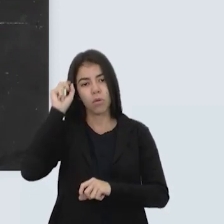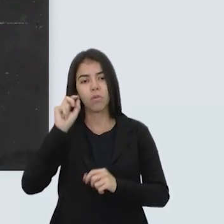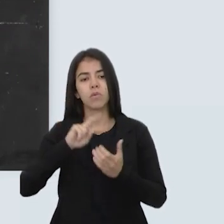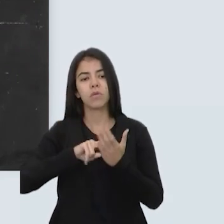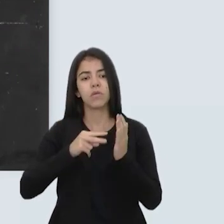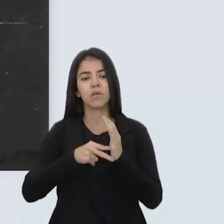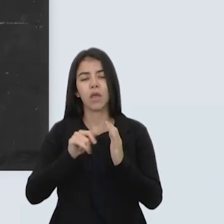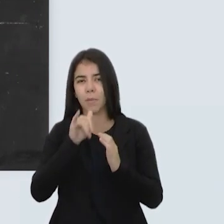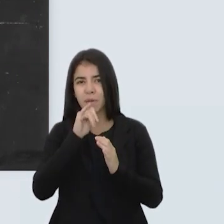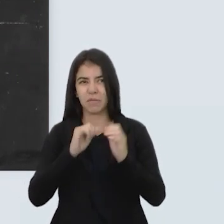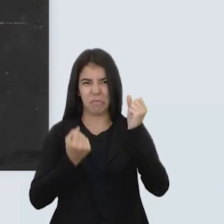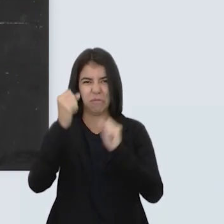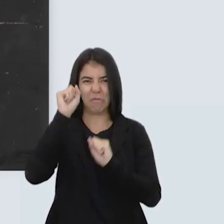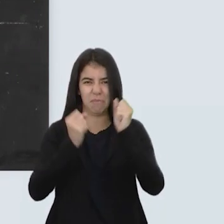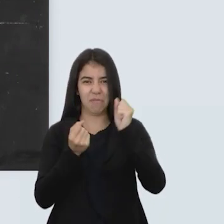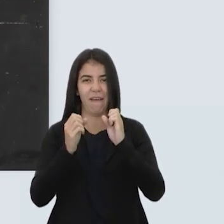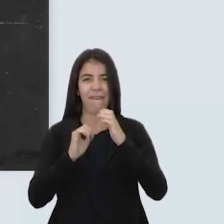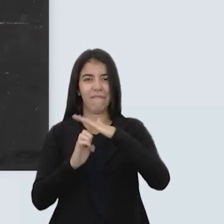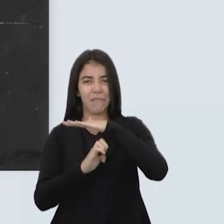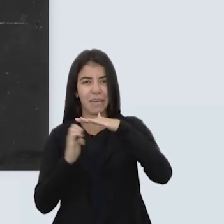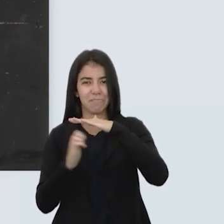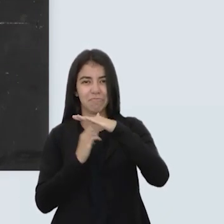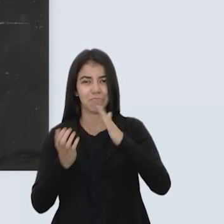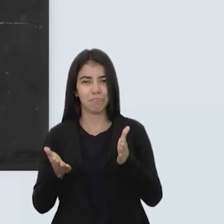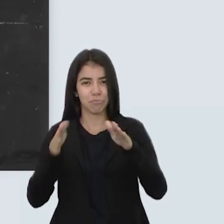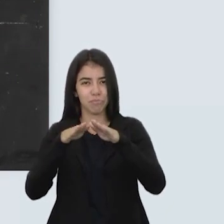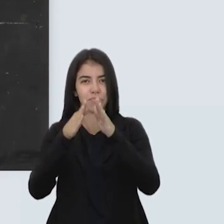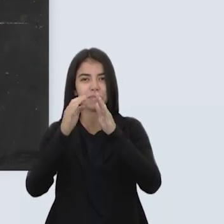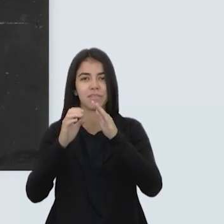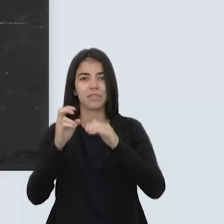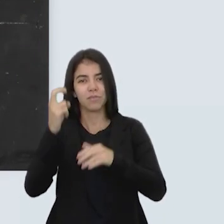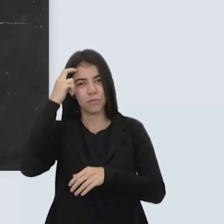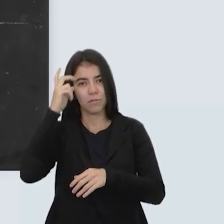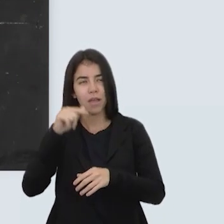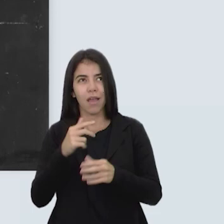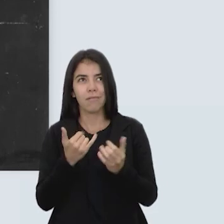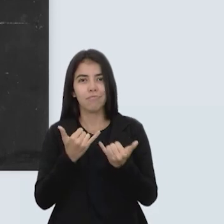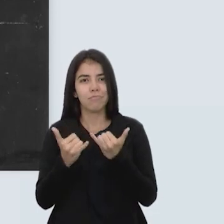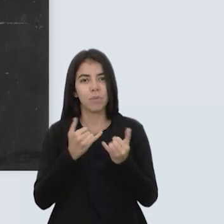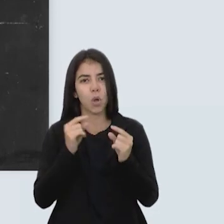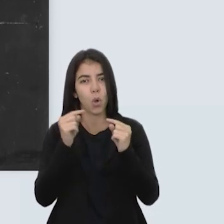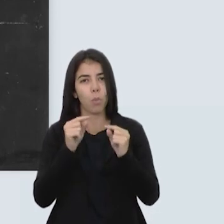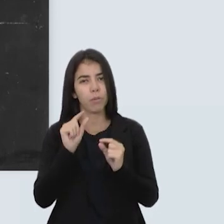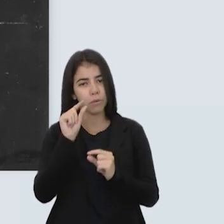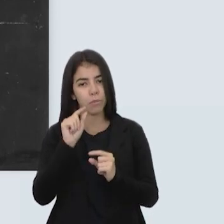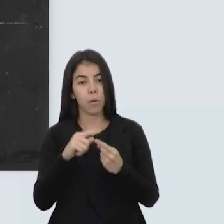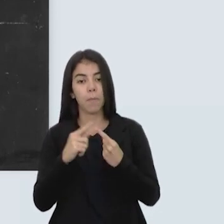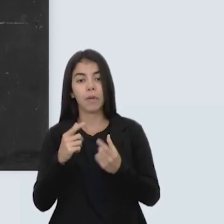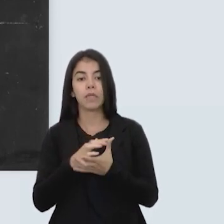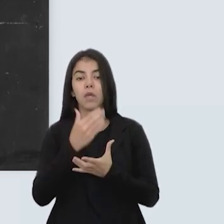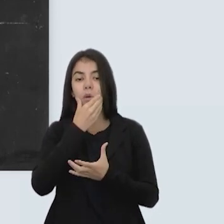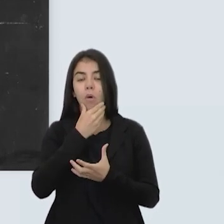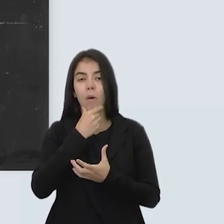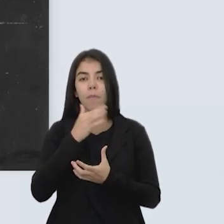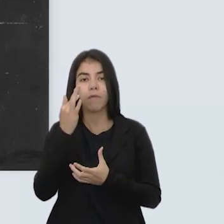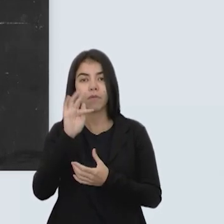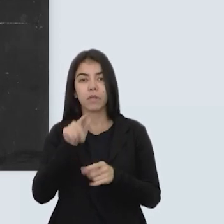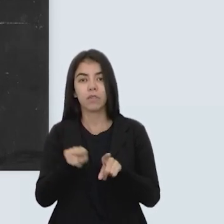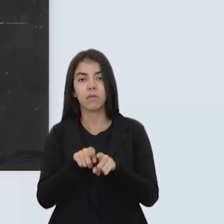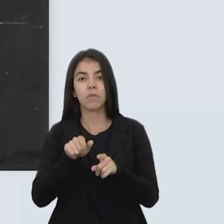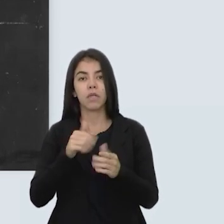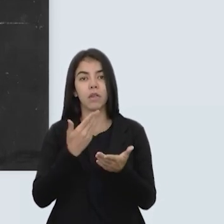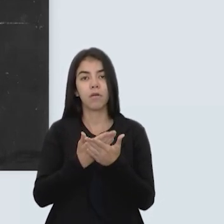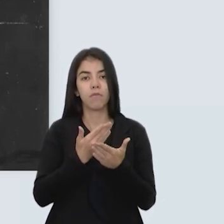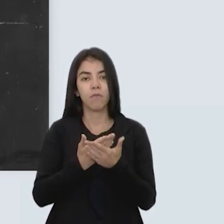uma fábrica de cultura? Você não está tão errado assim. Tem um sociólogo francês chamado Pierre Bourdieu, e ele se debruçou